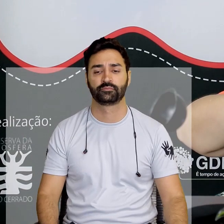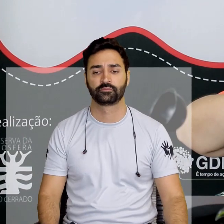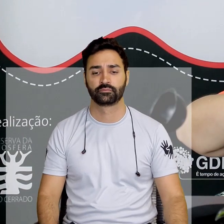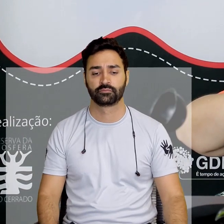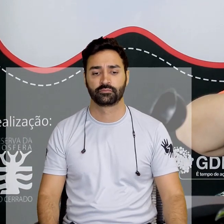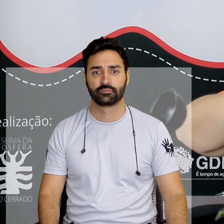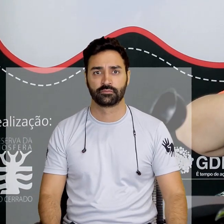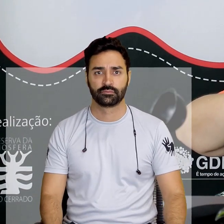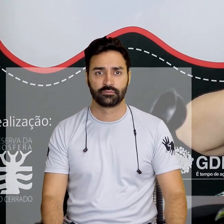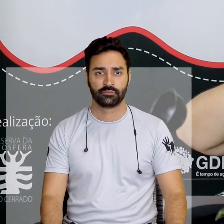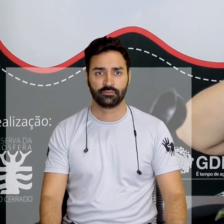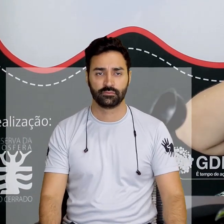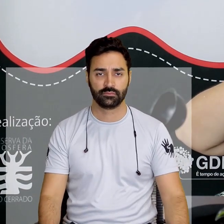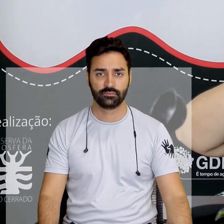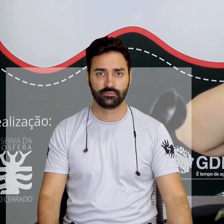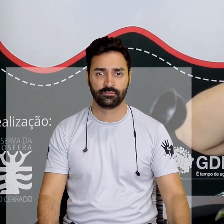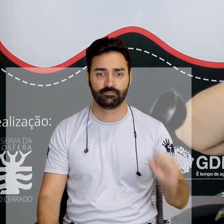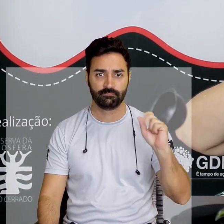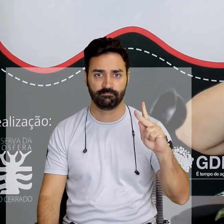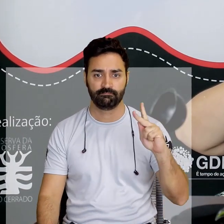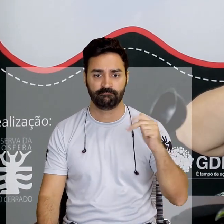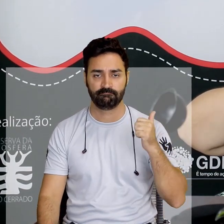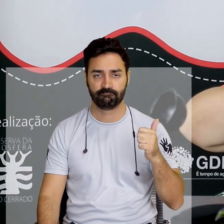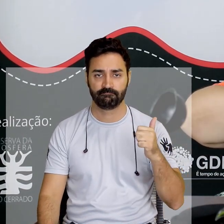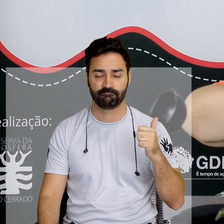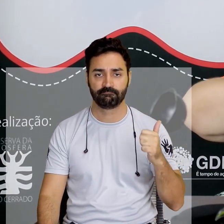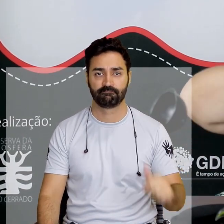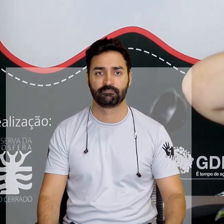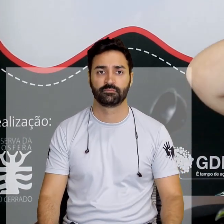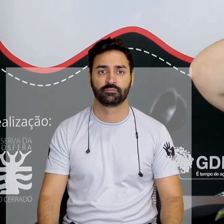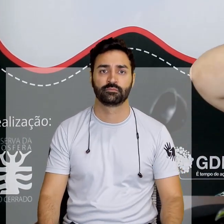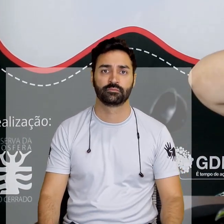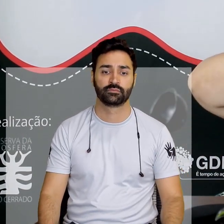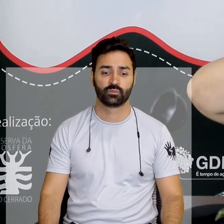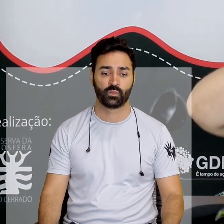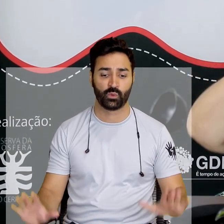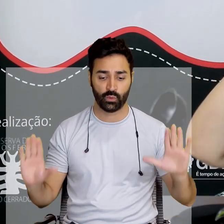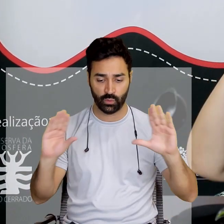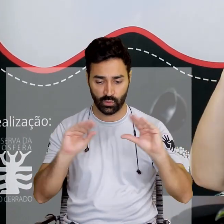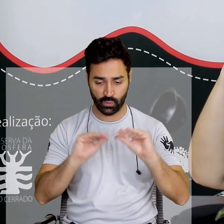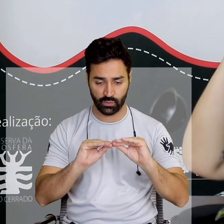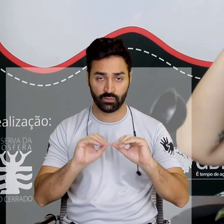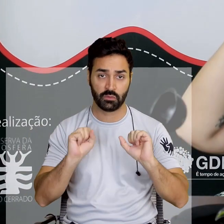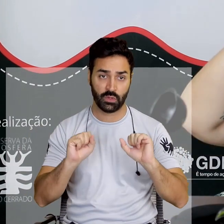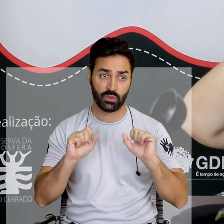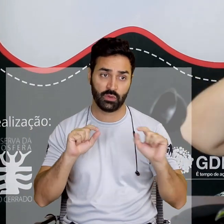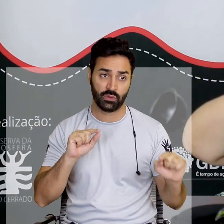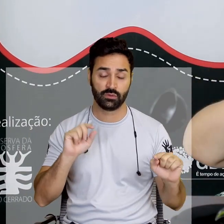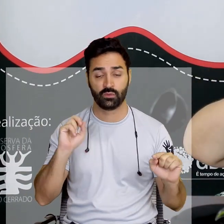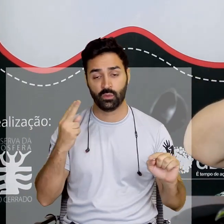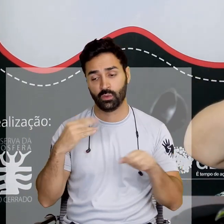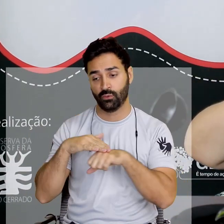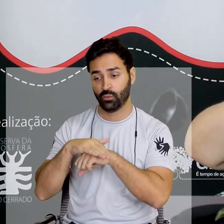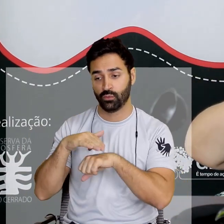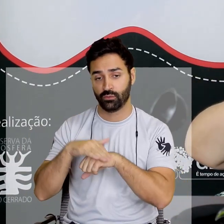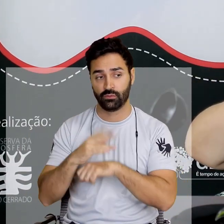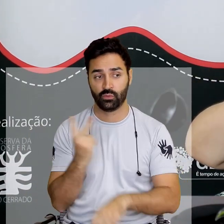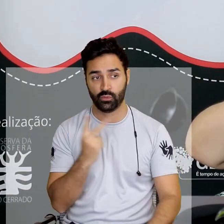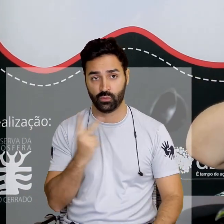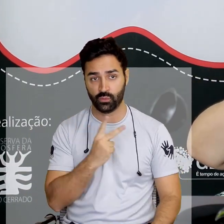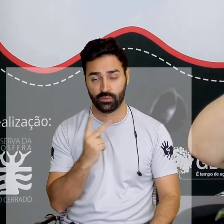Noite. Ok? Então, o sinal de noite pode ser esse ou pode ser esse.